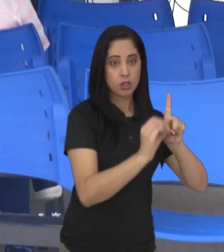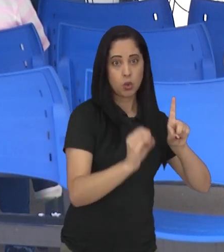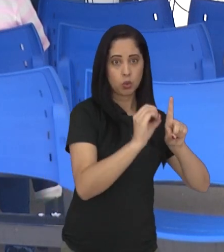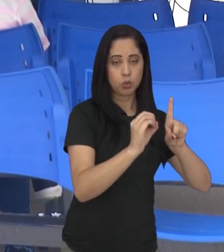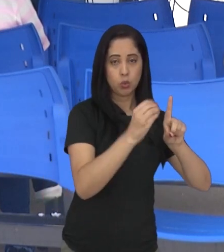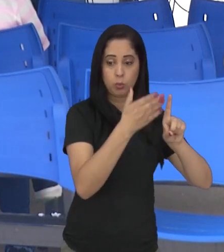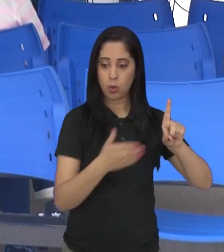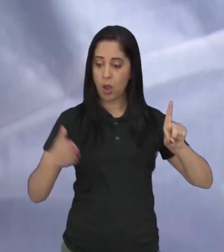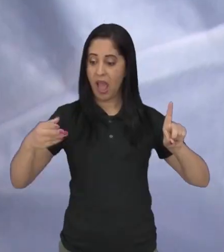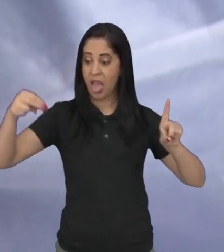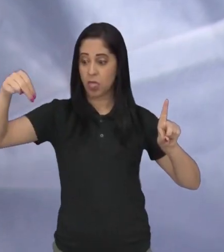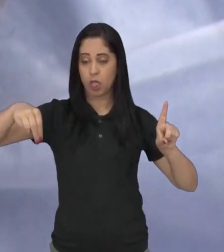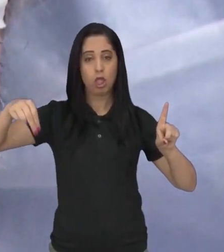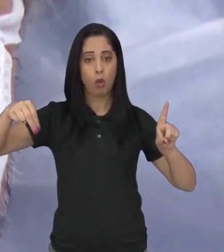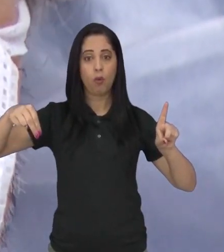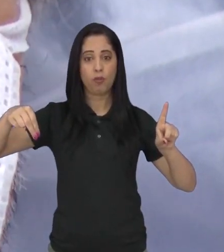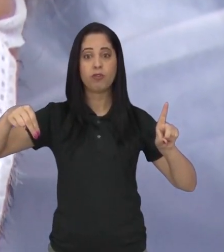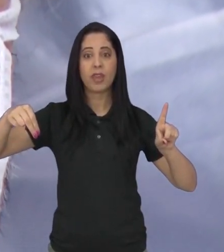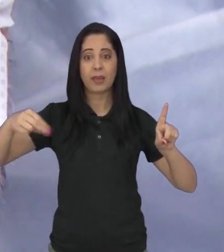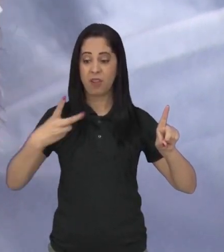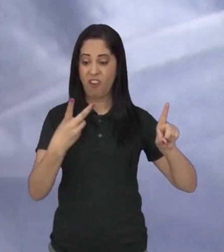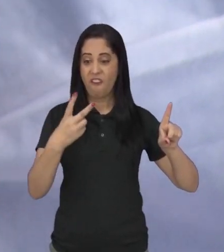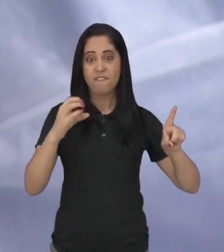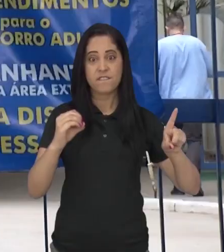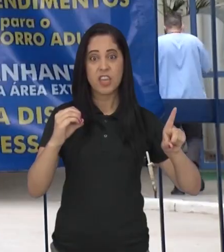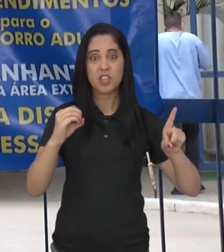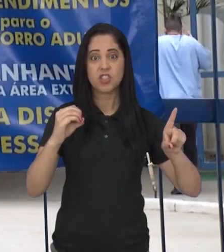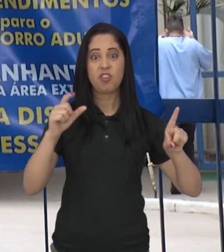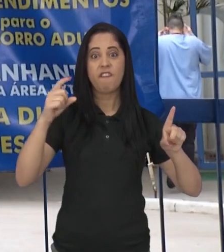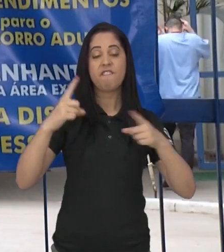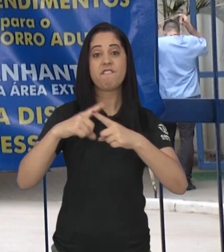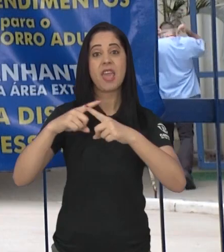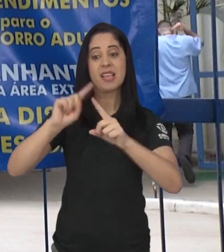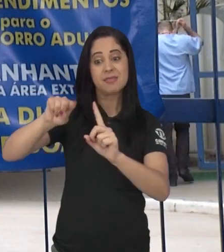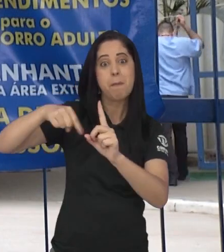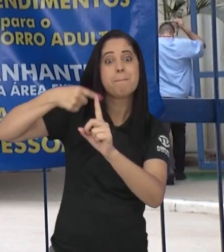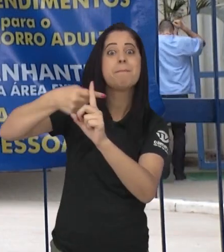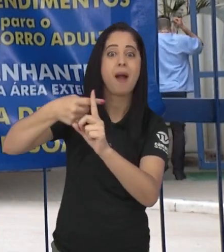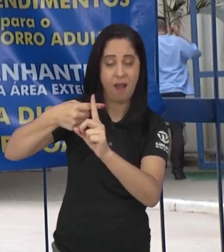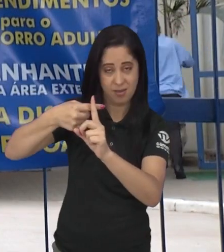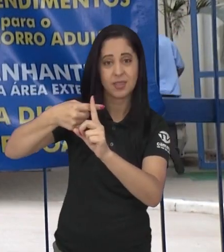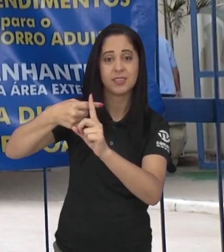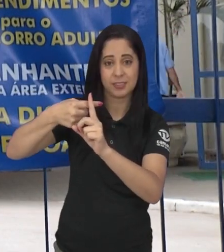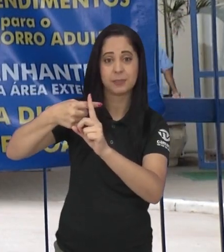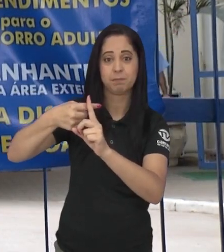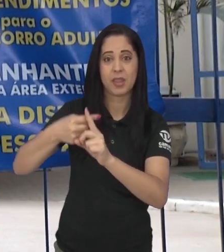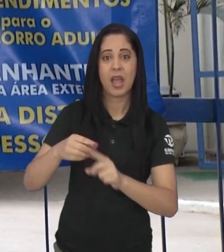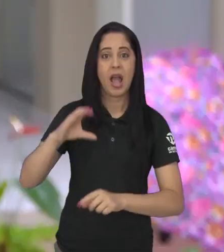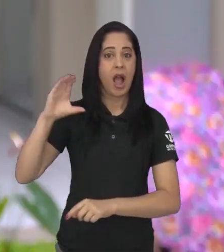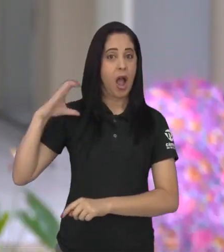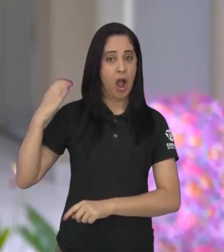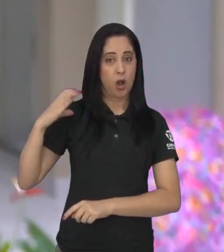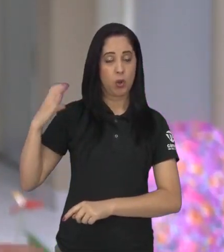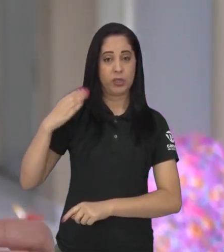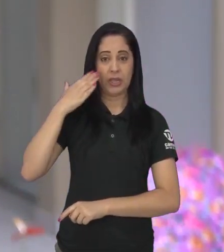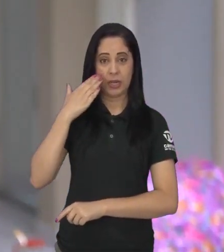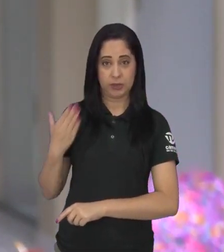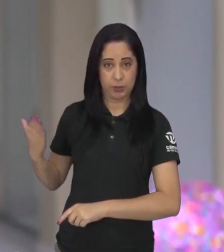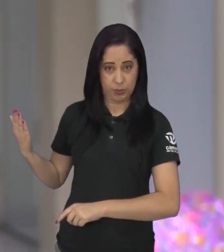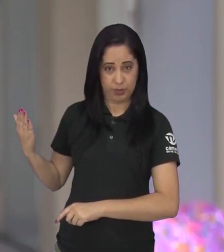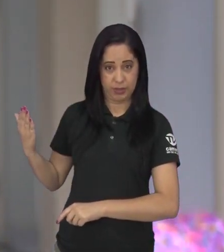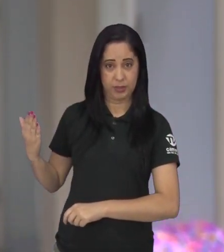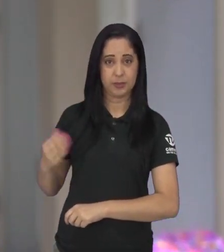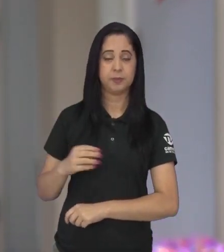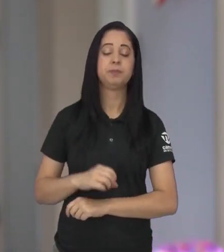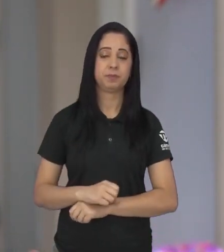outubro para novembro, as notificações de novos casos foi cerca de 20 vezes maior no comparativo mensal. Segundo a